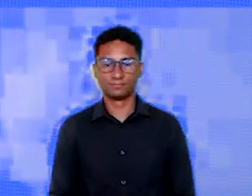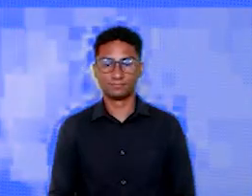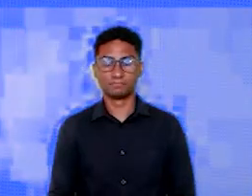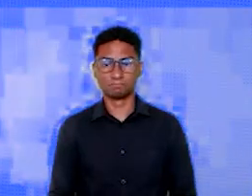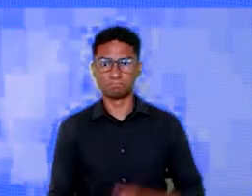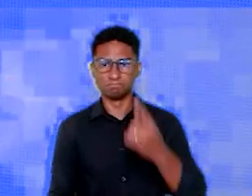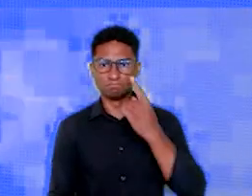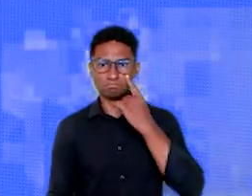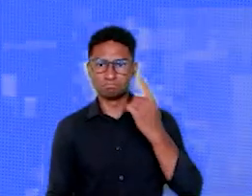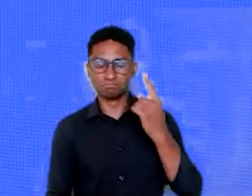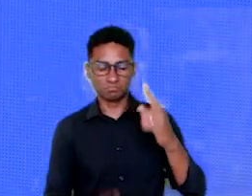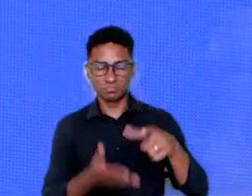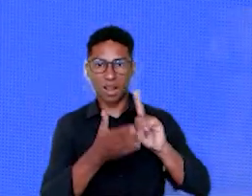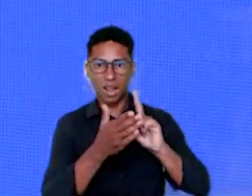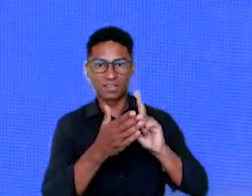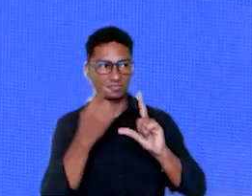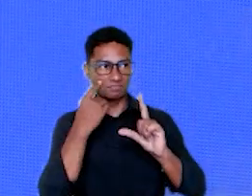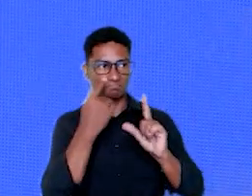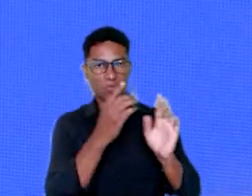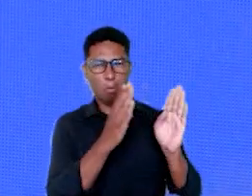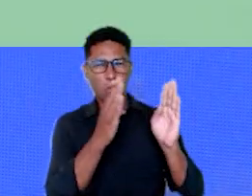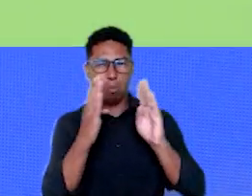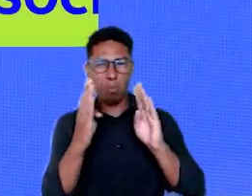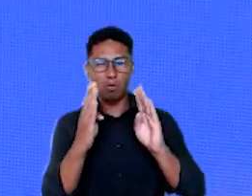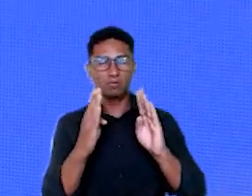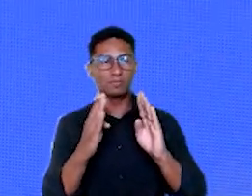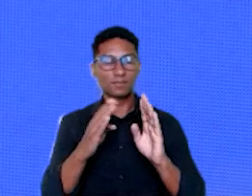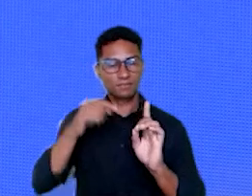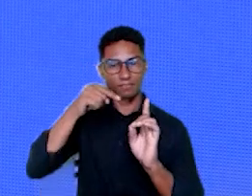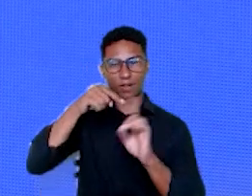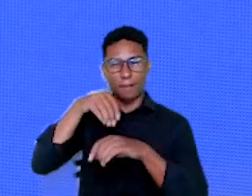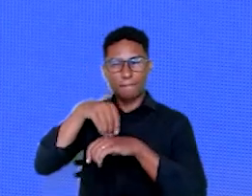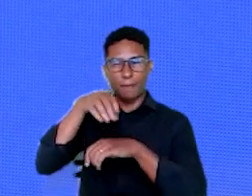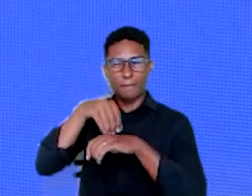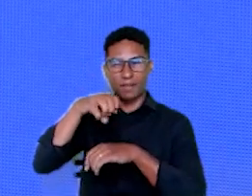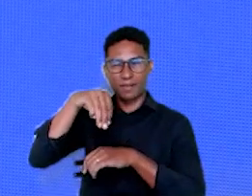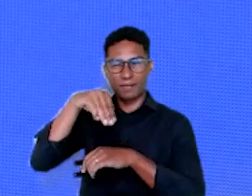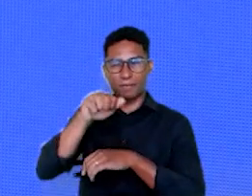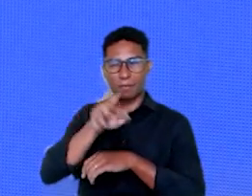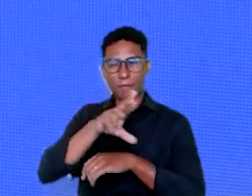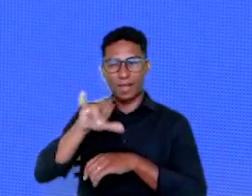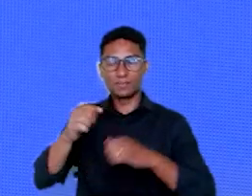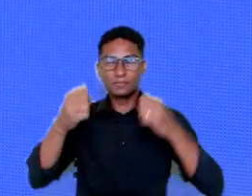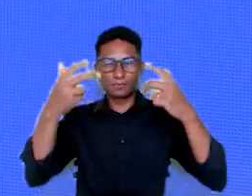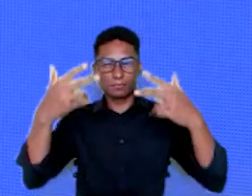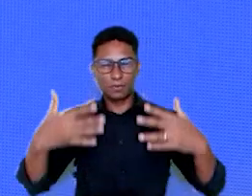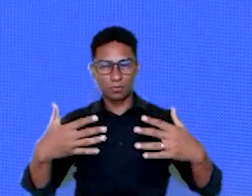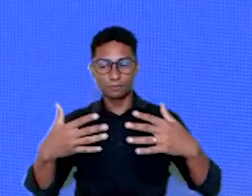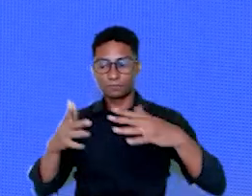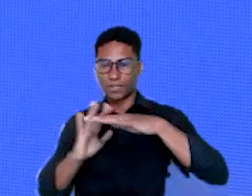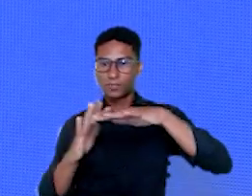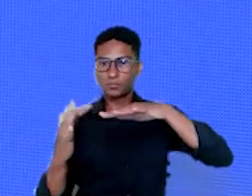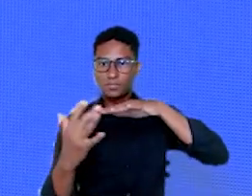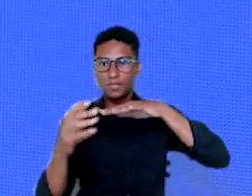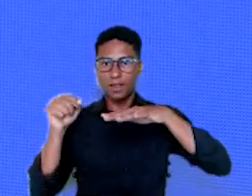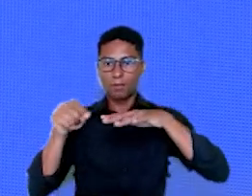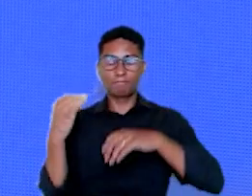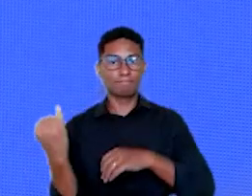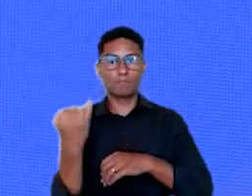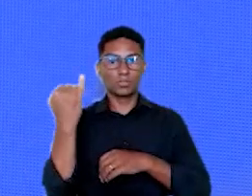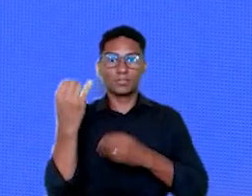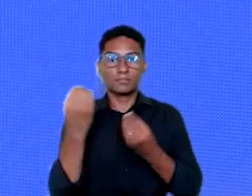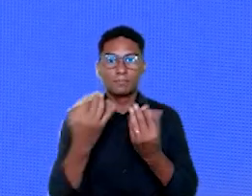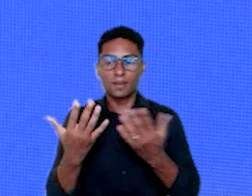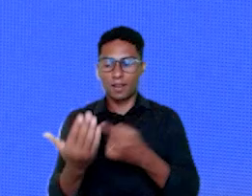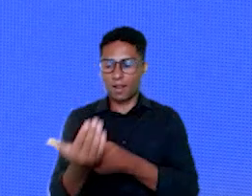Viu que na matéria anterior a consultora Marília falou sobre engajamento e redes sociais como pontos importantes para alavancar as